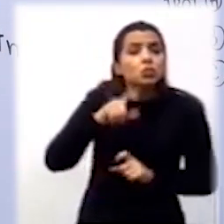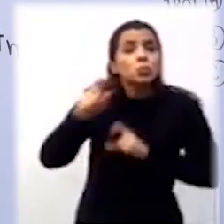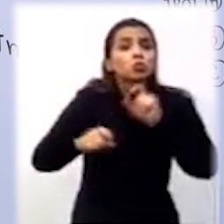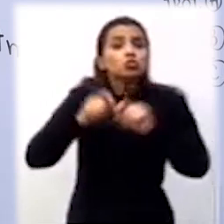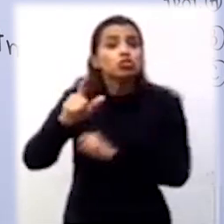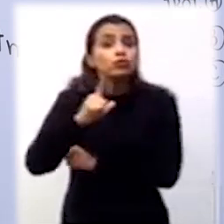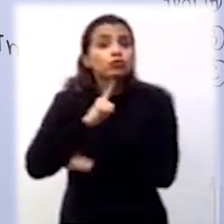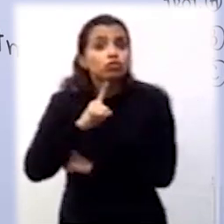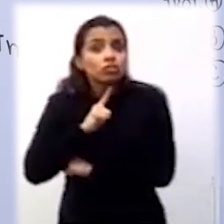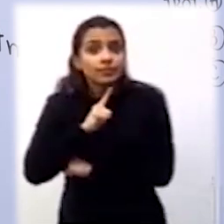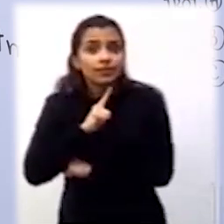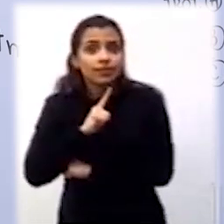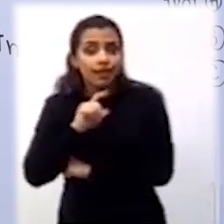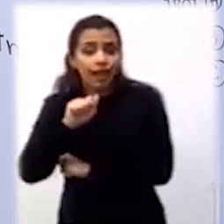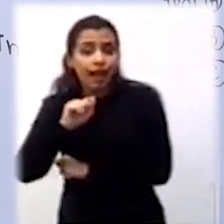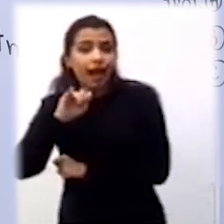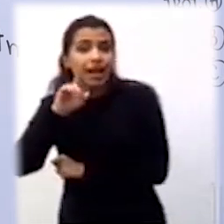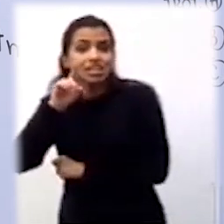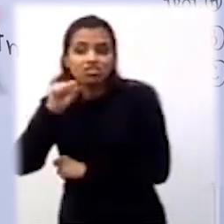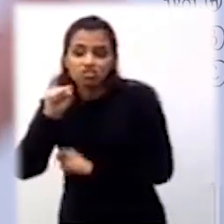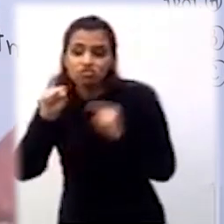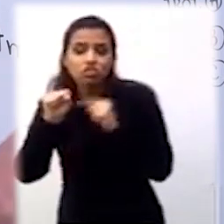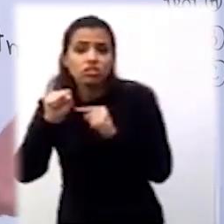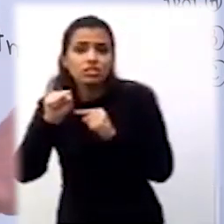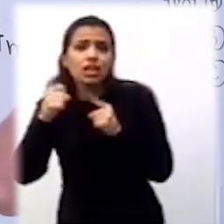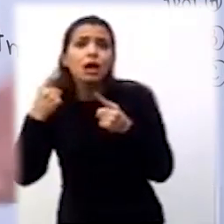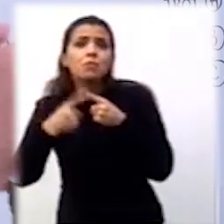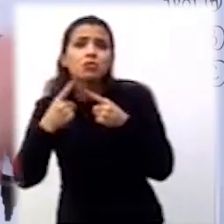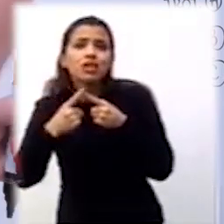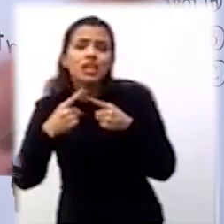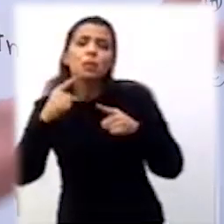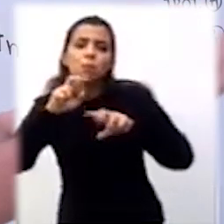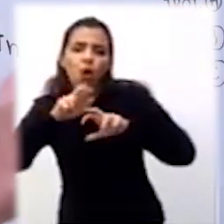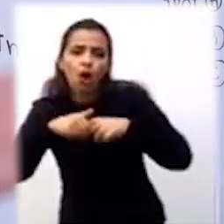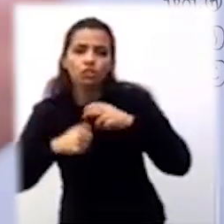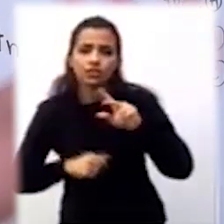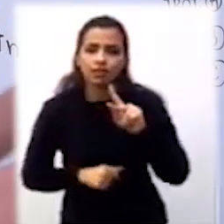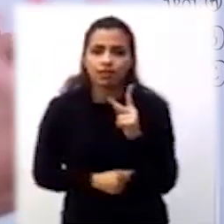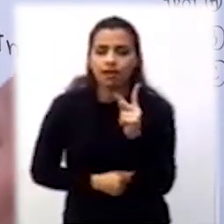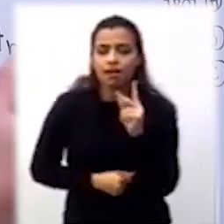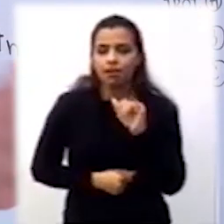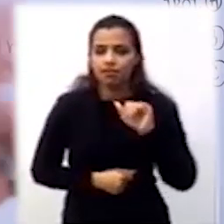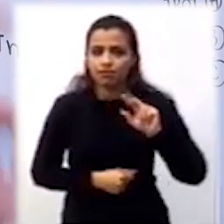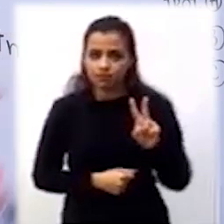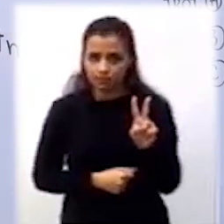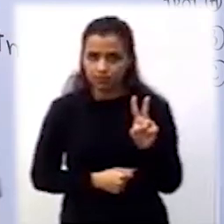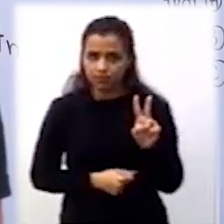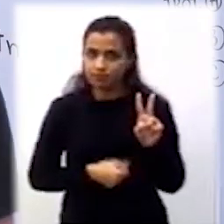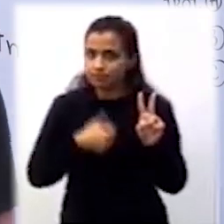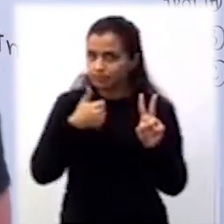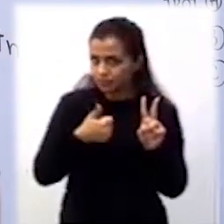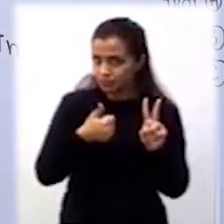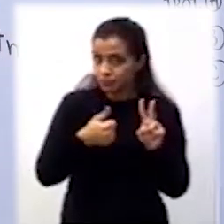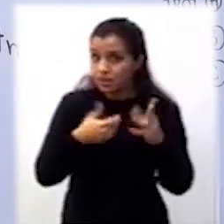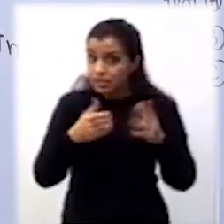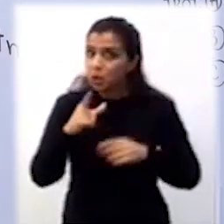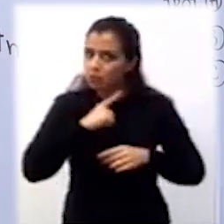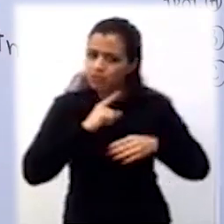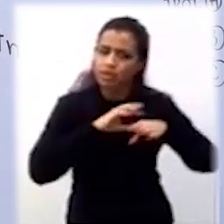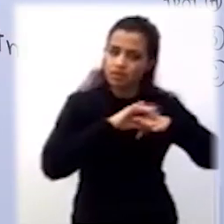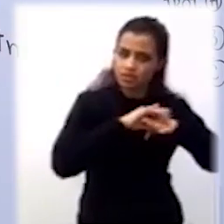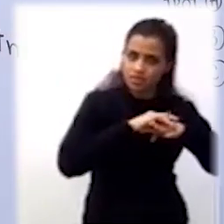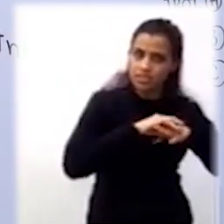é quem? É o HIV. Então, existe a síndrome, no caso lá, a síndrome, sinais e sintomas, e existe o causador, que é o